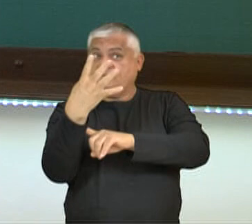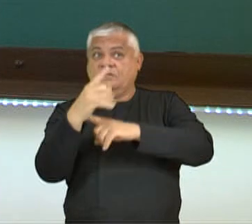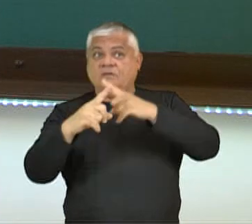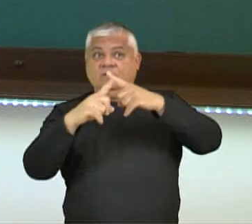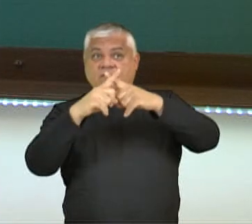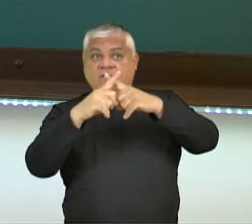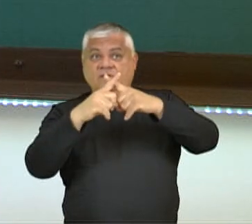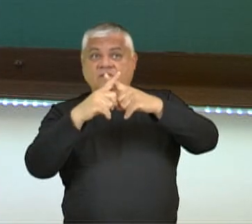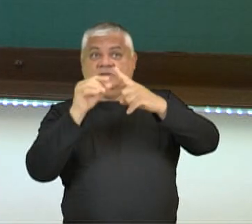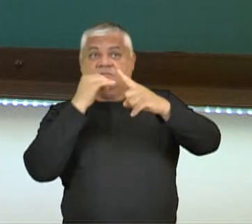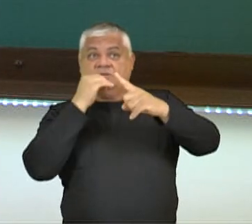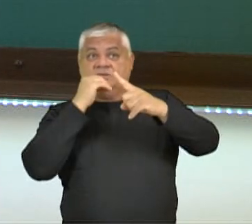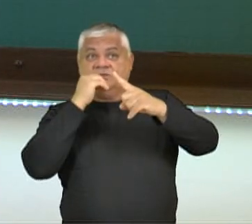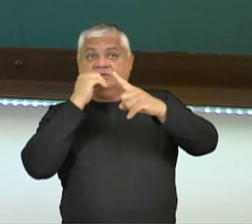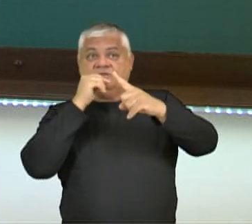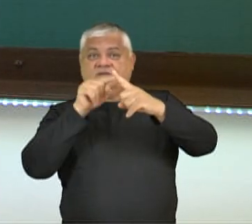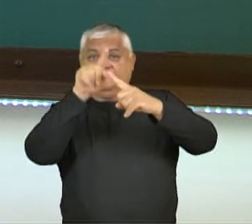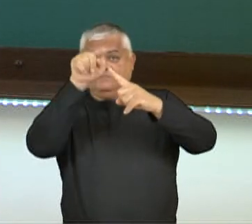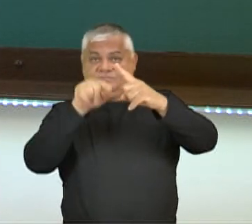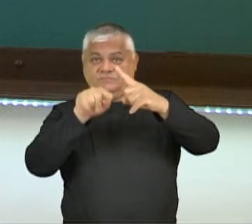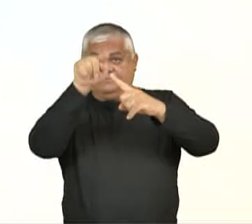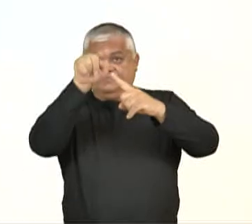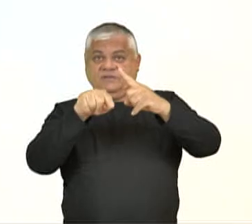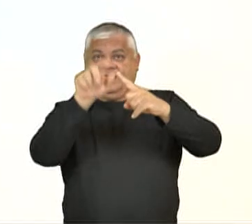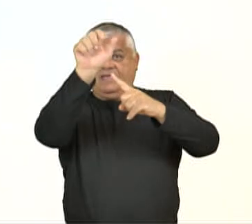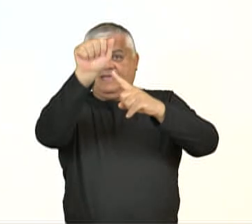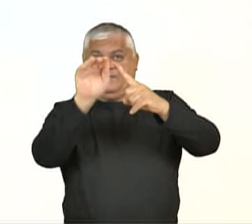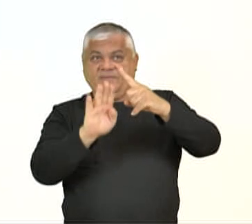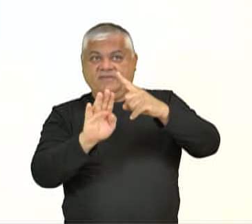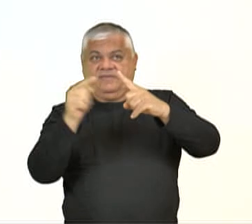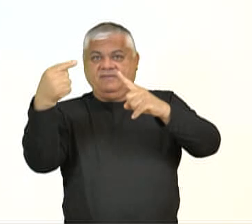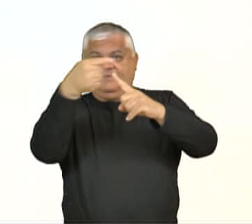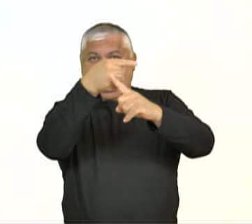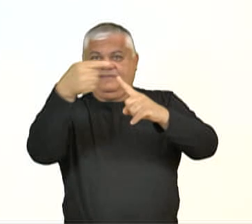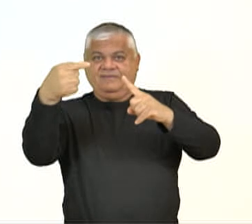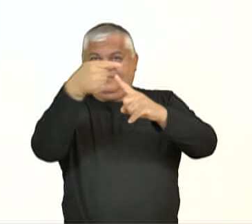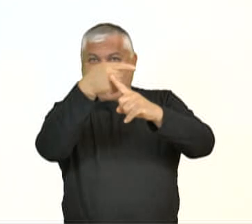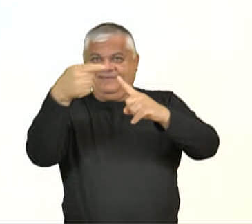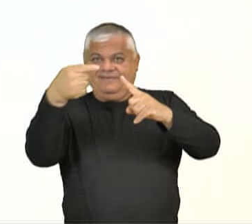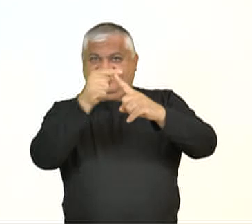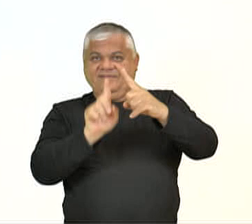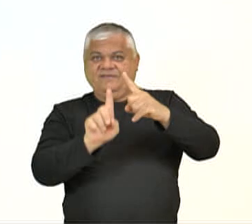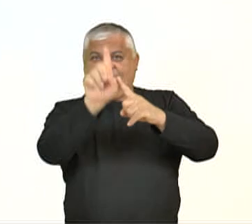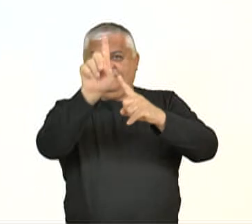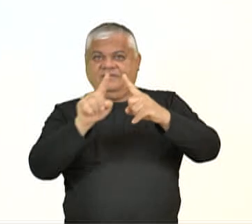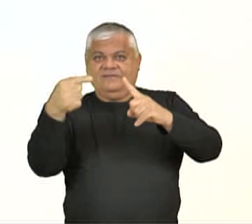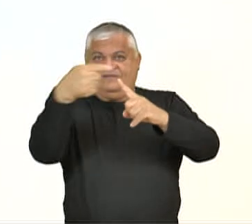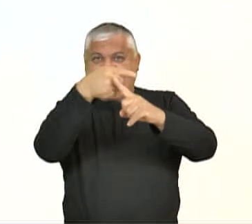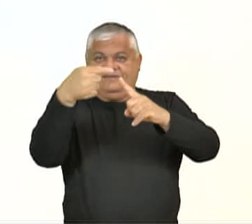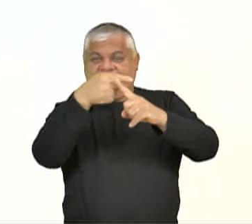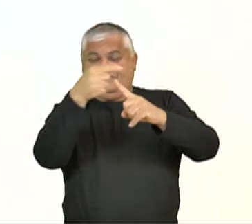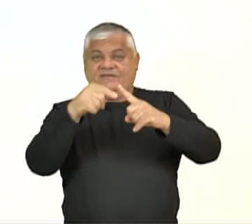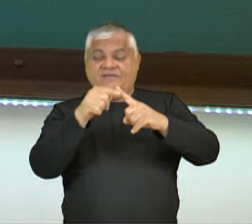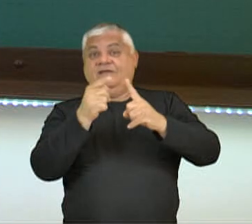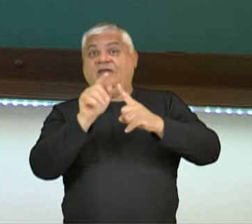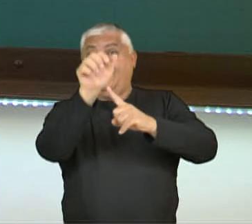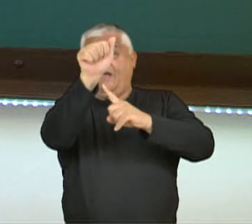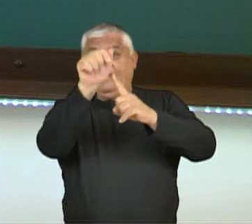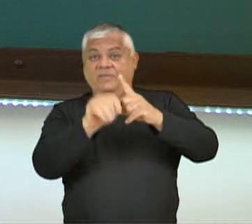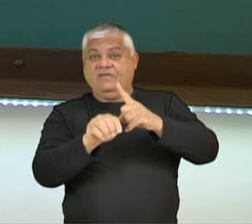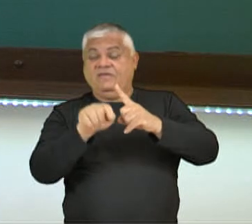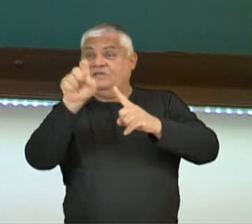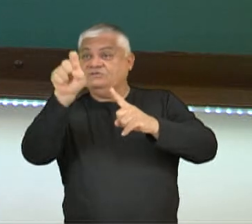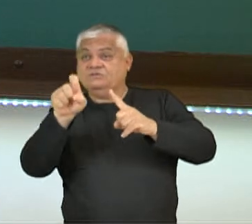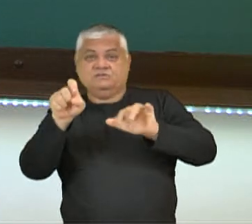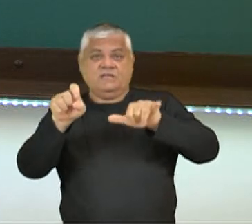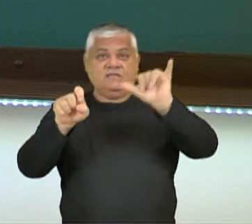ó. Os dois verdinhos, A e B, e os dois amarelinhos ali, ó, X e Y.